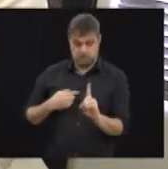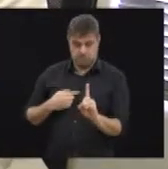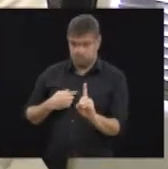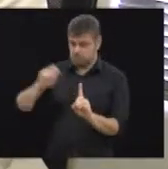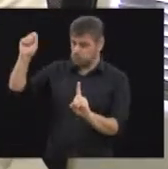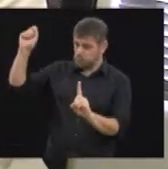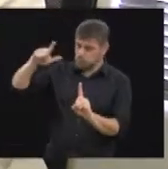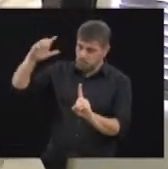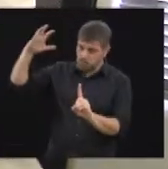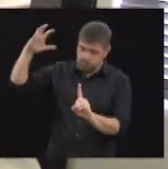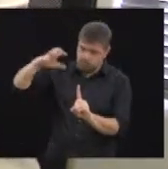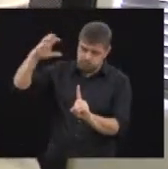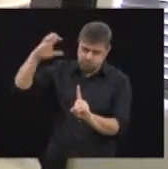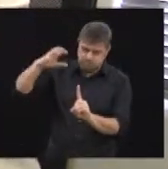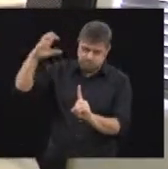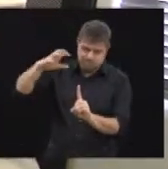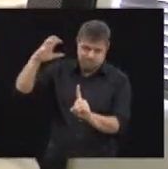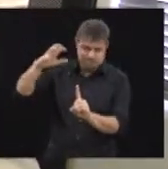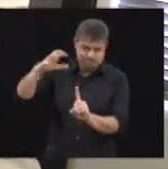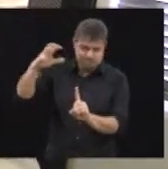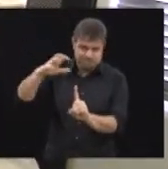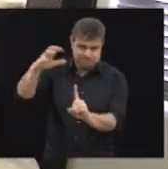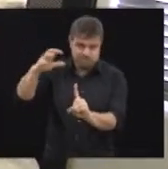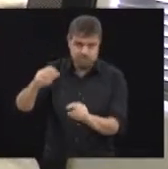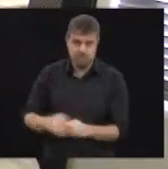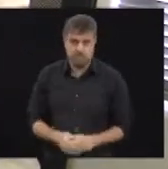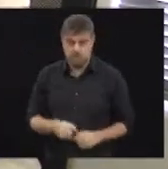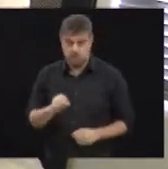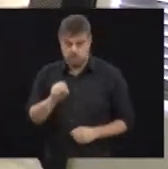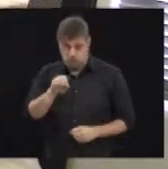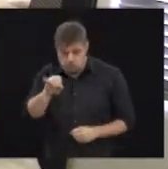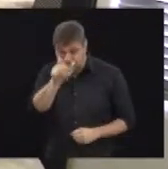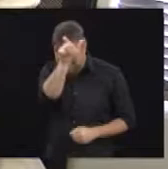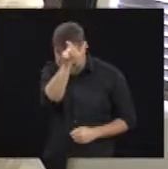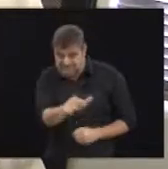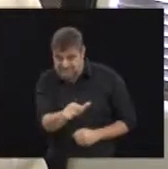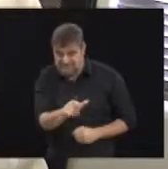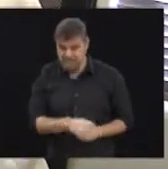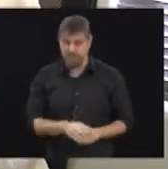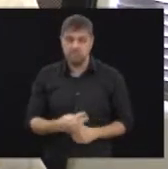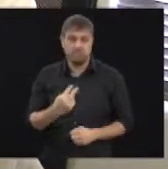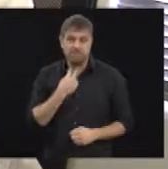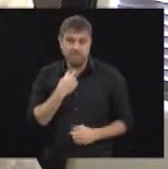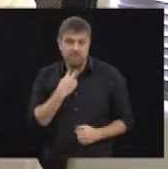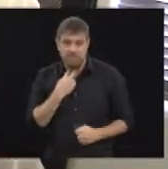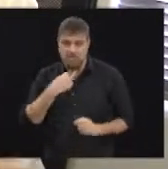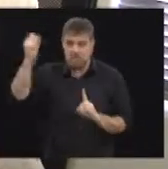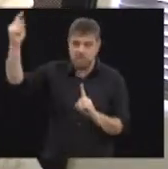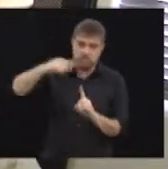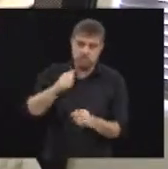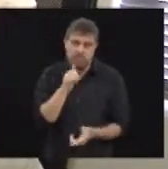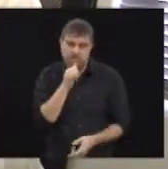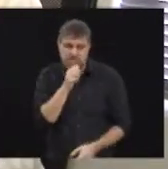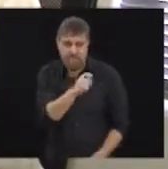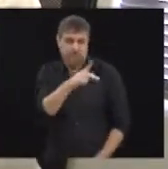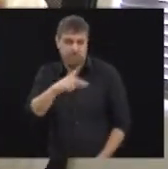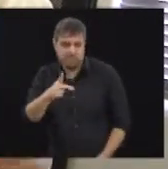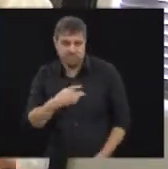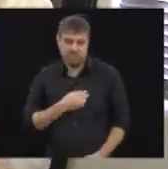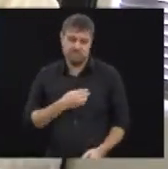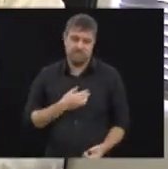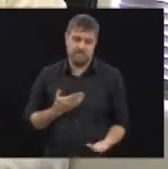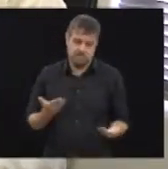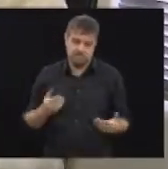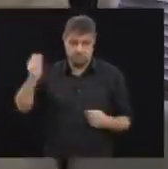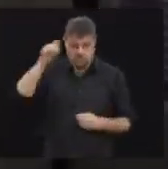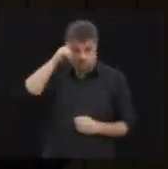de exposição solar. Então a gente só vai despigmentar se a pessoa não for pegar sol, já é aposentado, não vai sair, não vai pegar